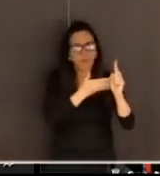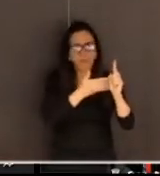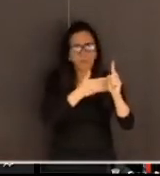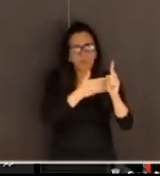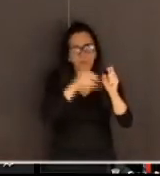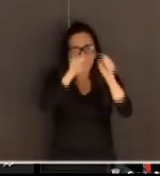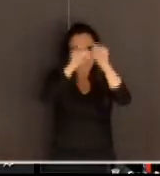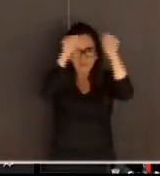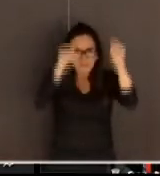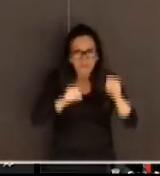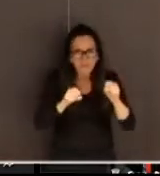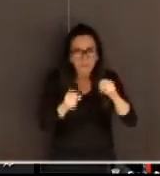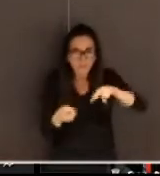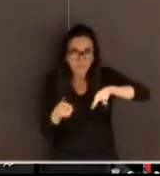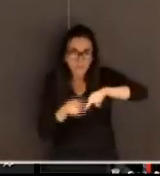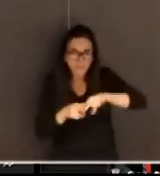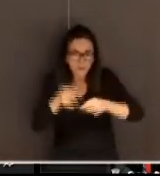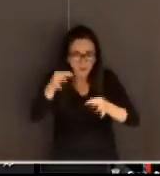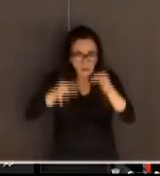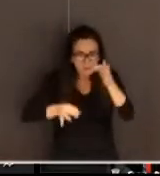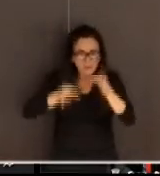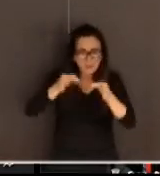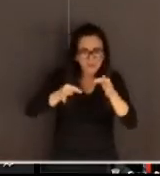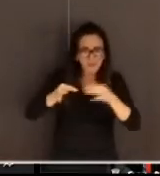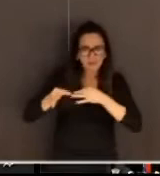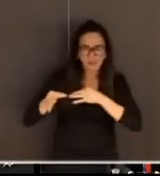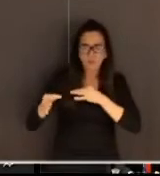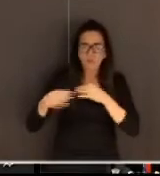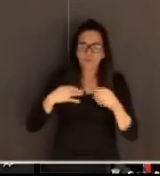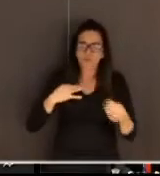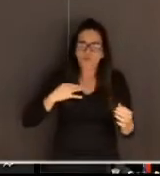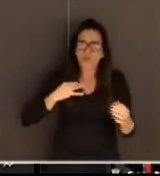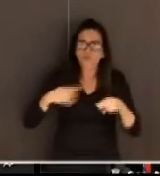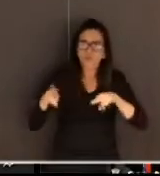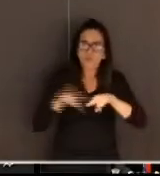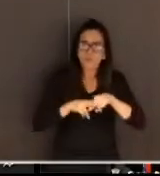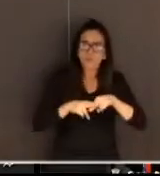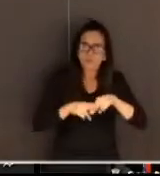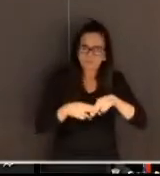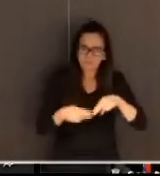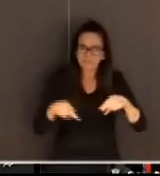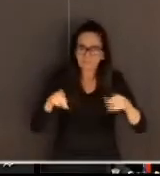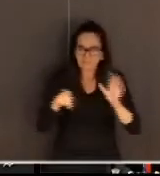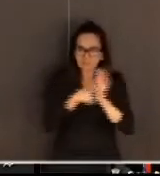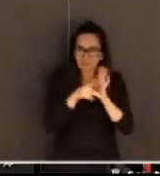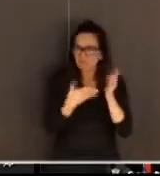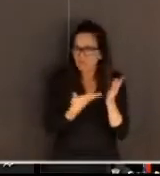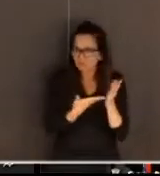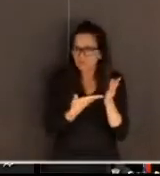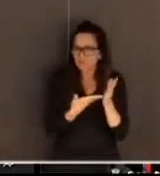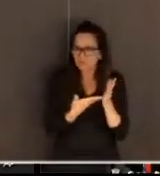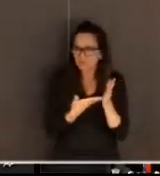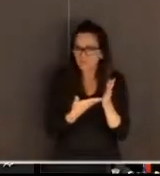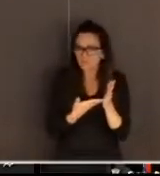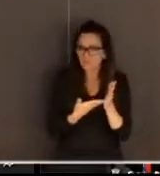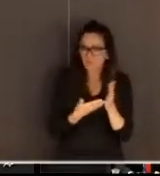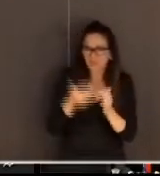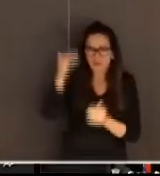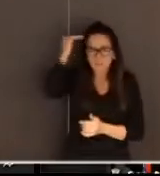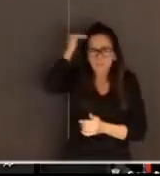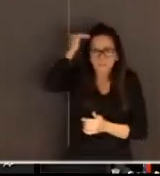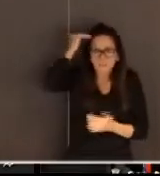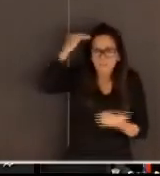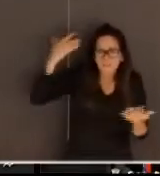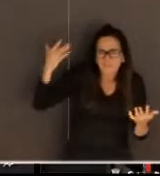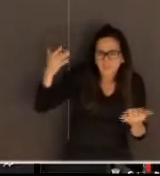sejam julgados com trajes do sistema prisional, parece-me absurdo o não julgamento